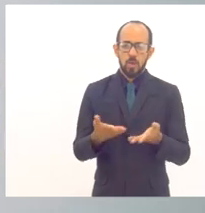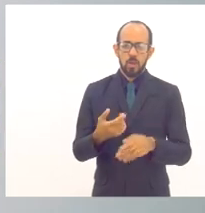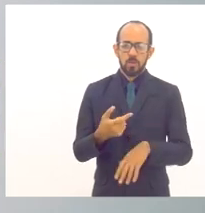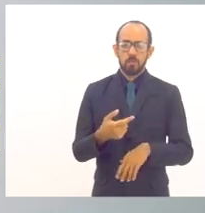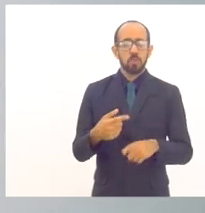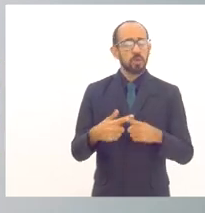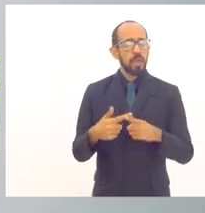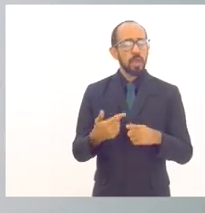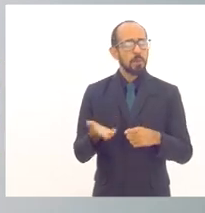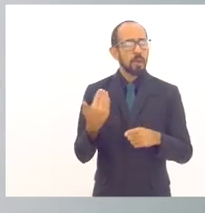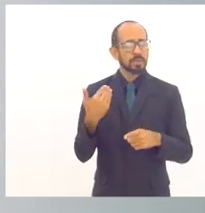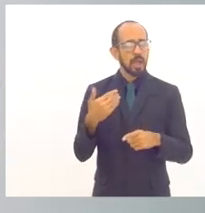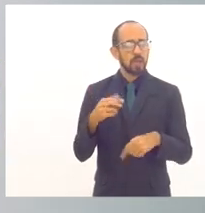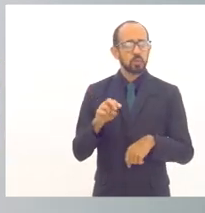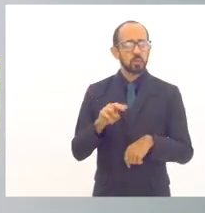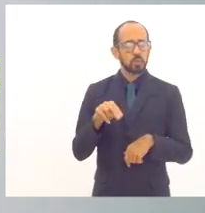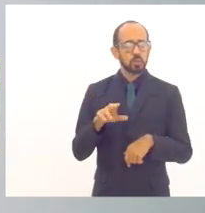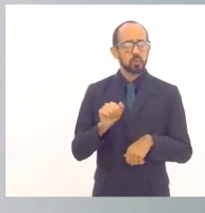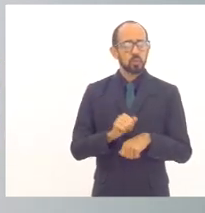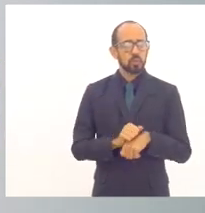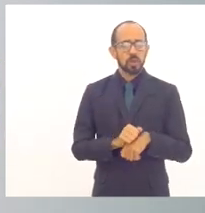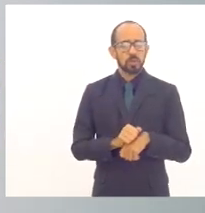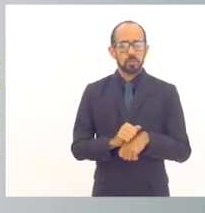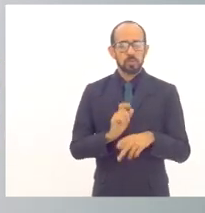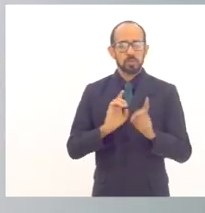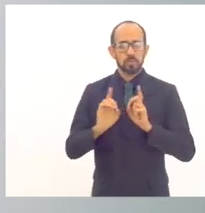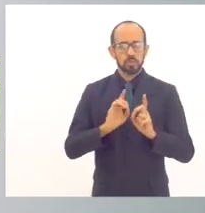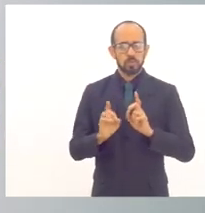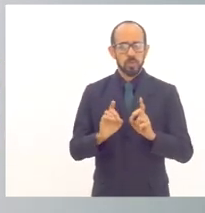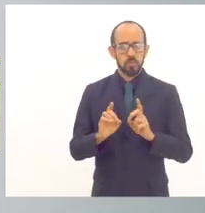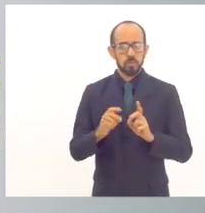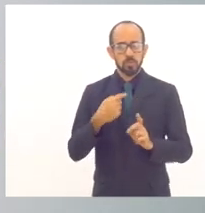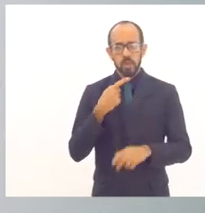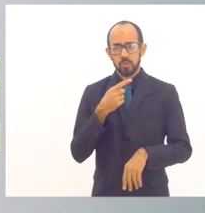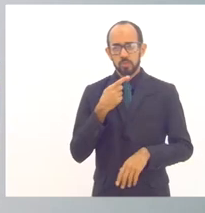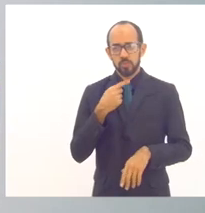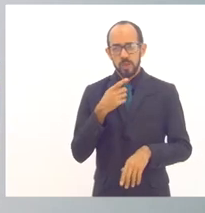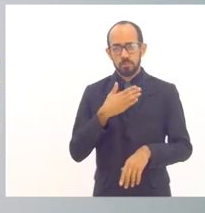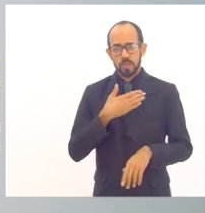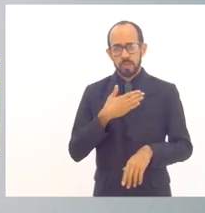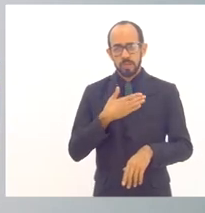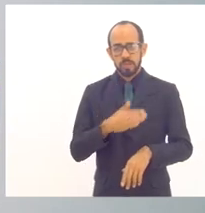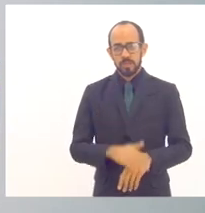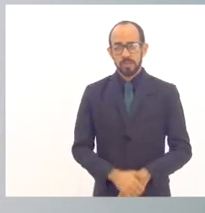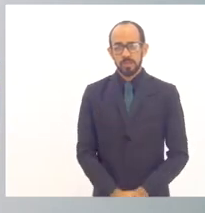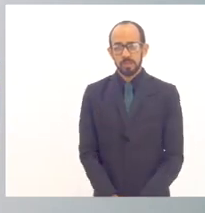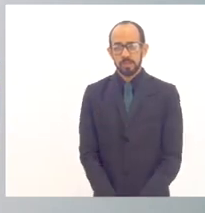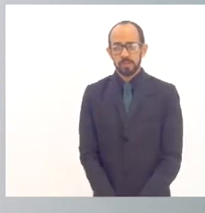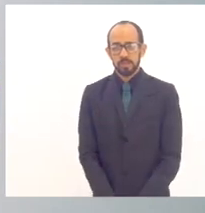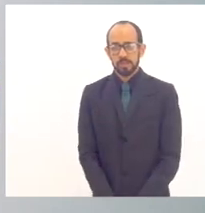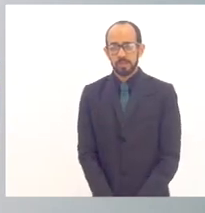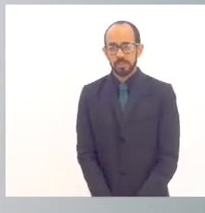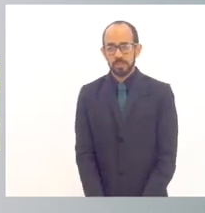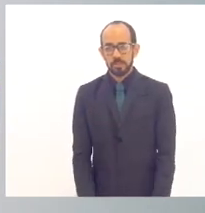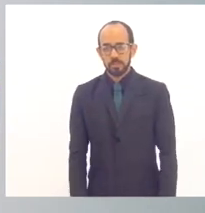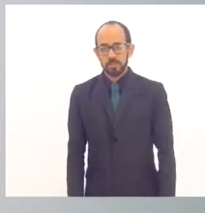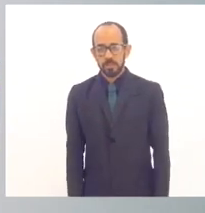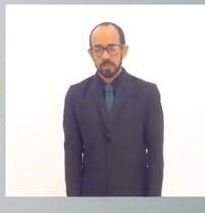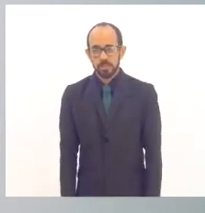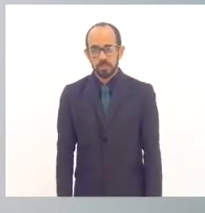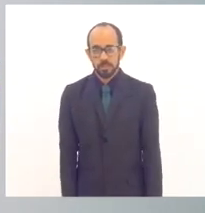por que não em 2020, por que não em 2021? Eu só me perguntei isso, eu fiz um vídeo falando sobre isso, pô.